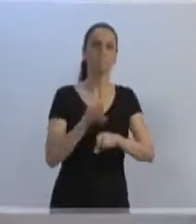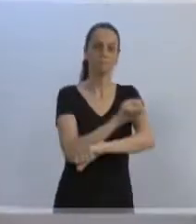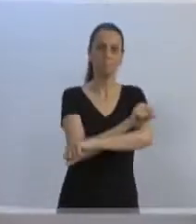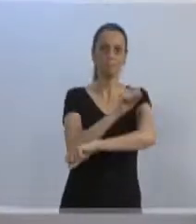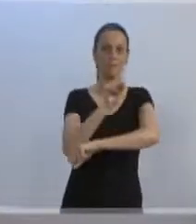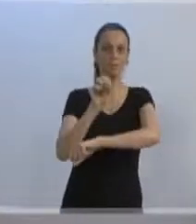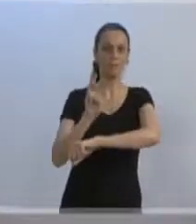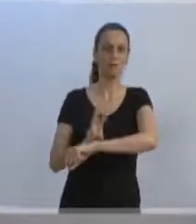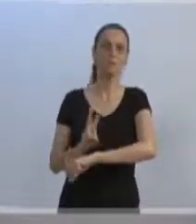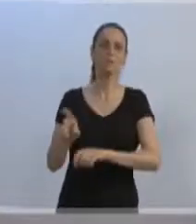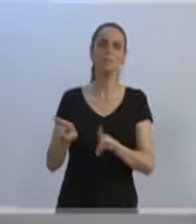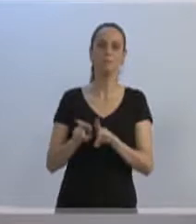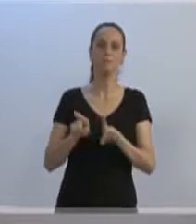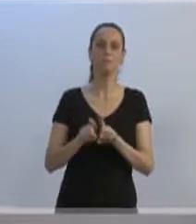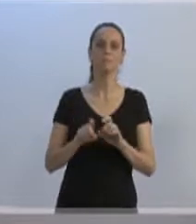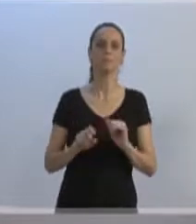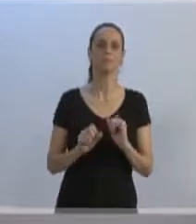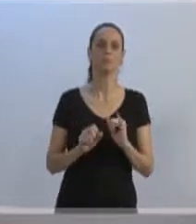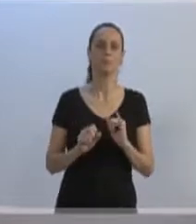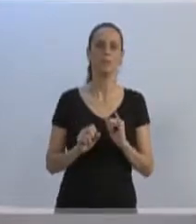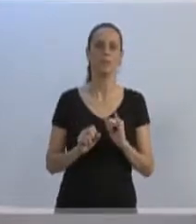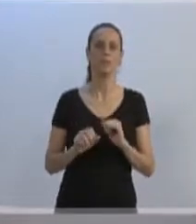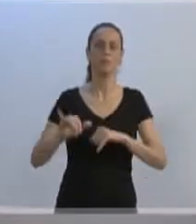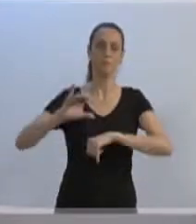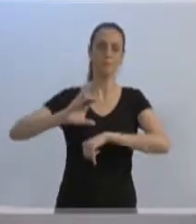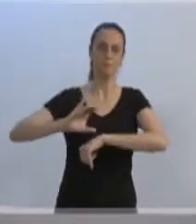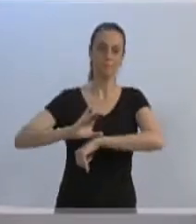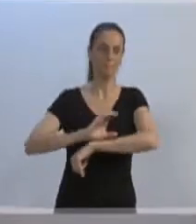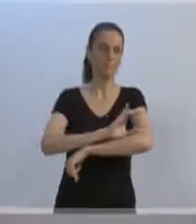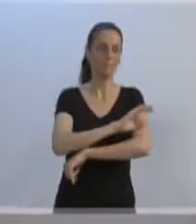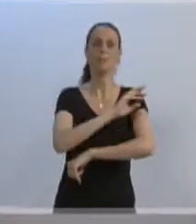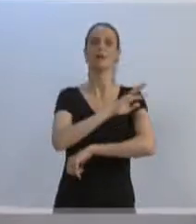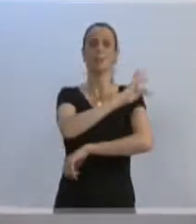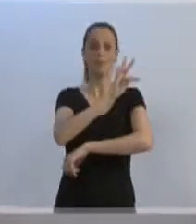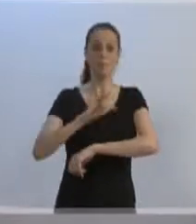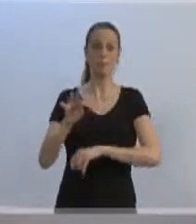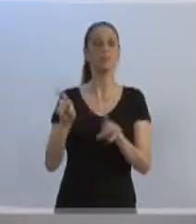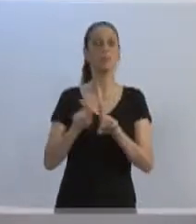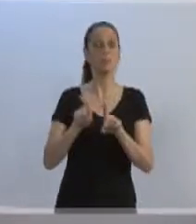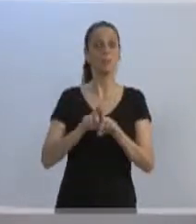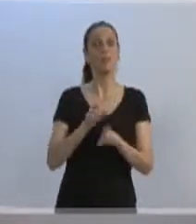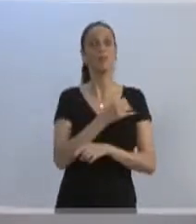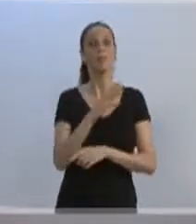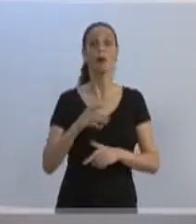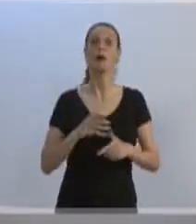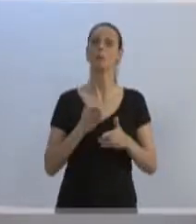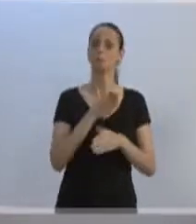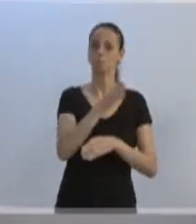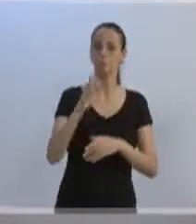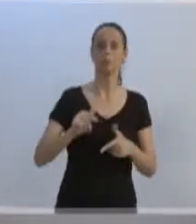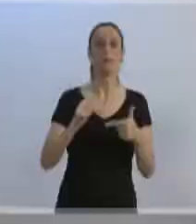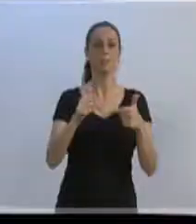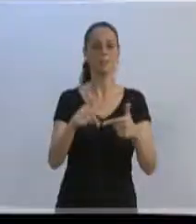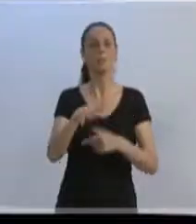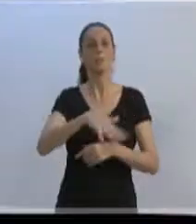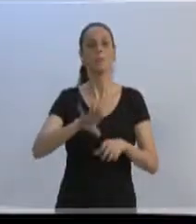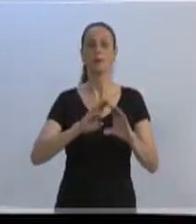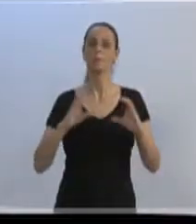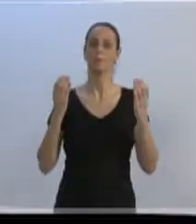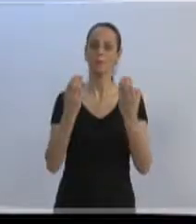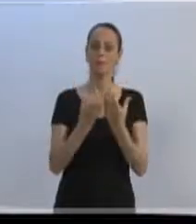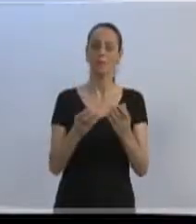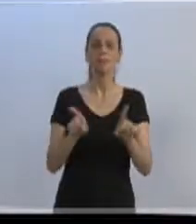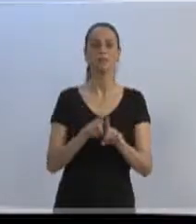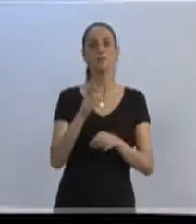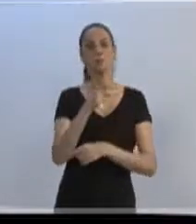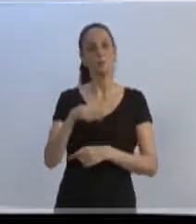furto do papa central e tribess no último sábado onde estivemos presente em várias ações para com aquela comunidade inclusive na